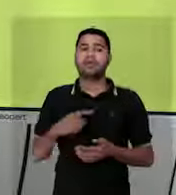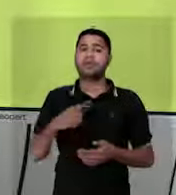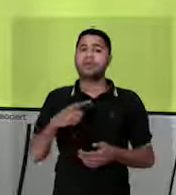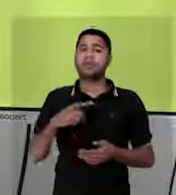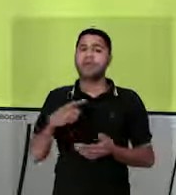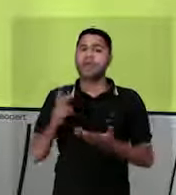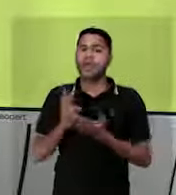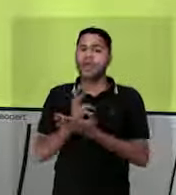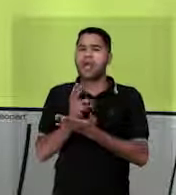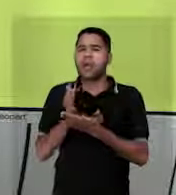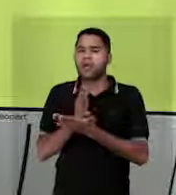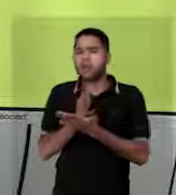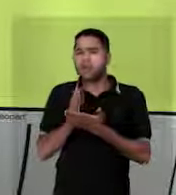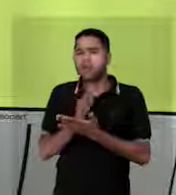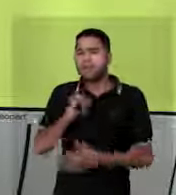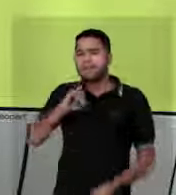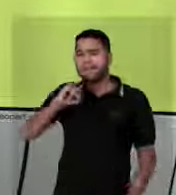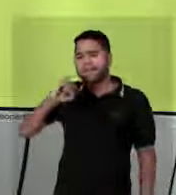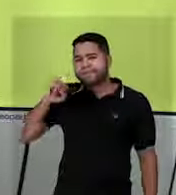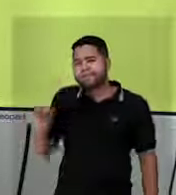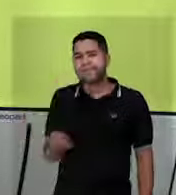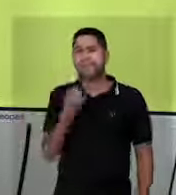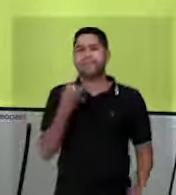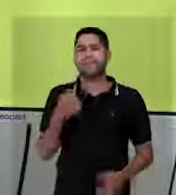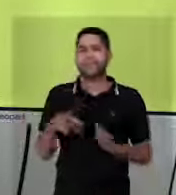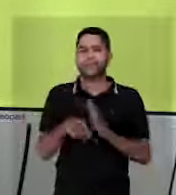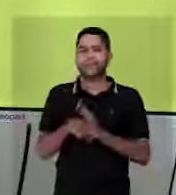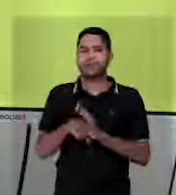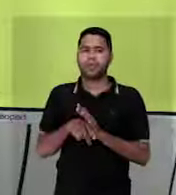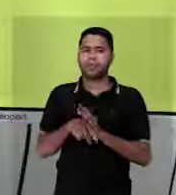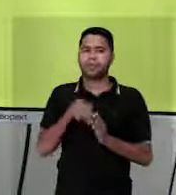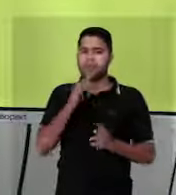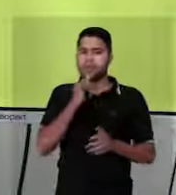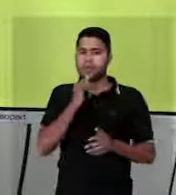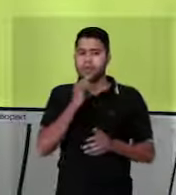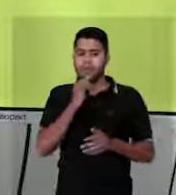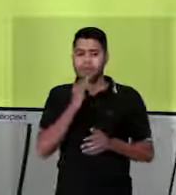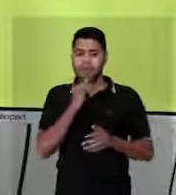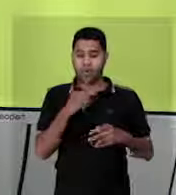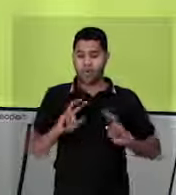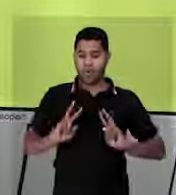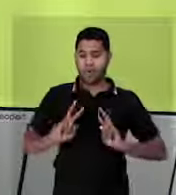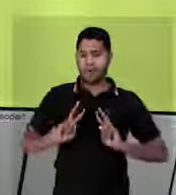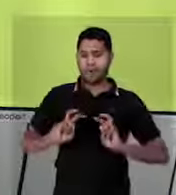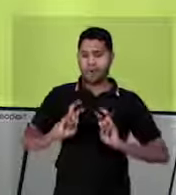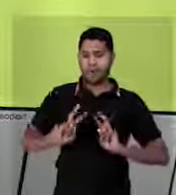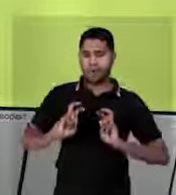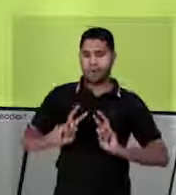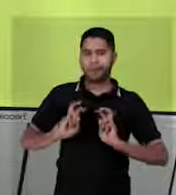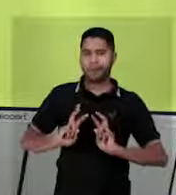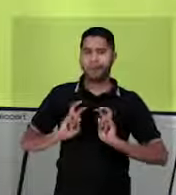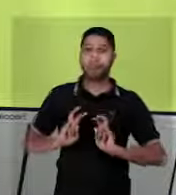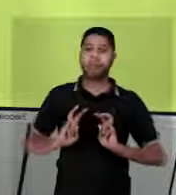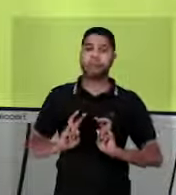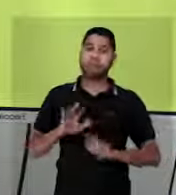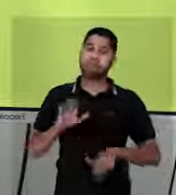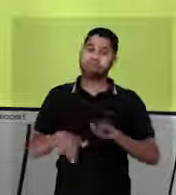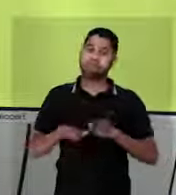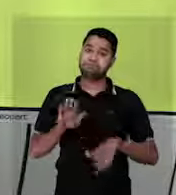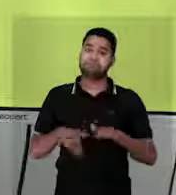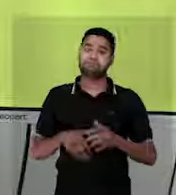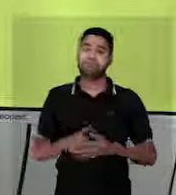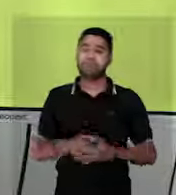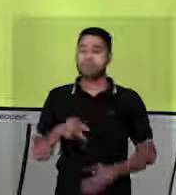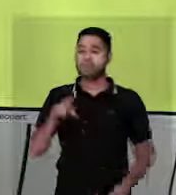se aproveitam dos nutrientes, né, do hospedeiro para benefício próprio. Muitas das vezes,